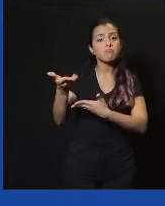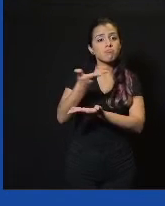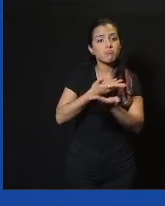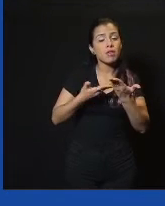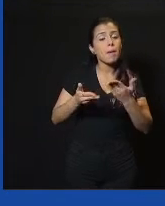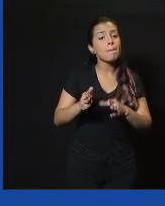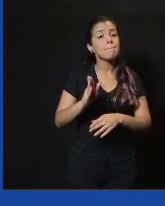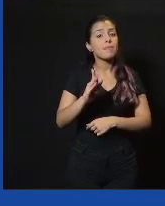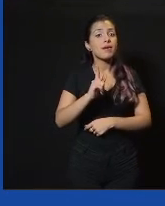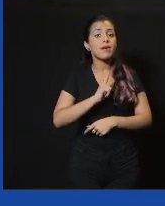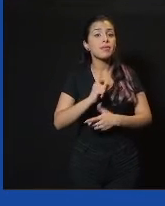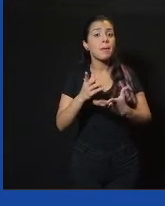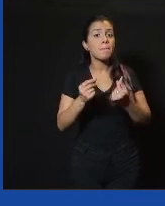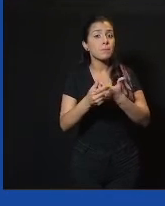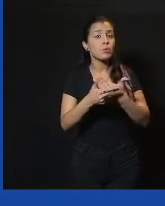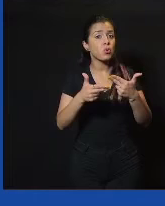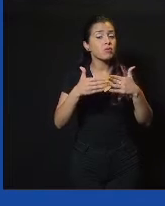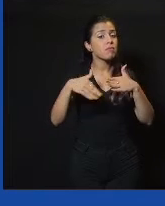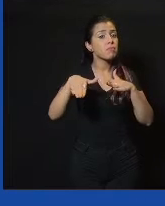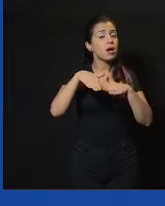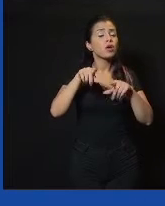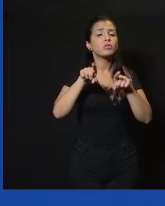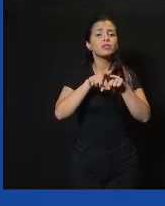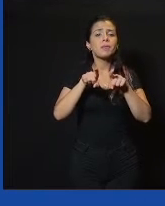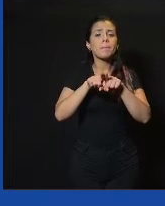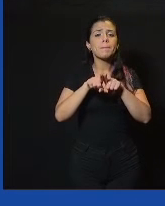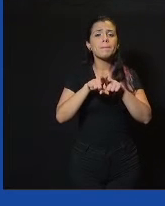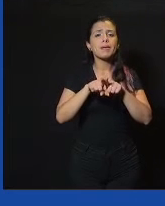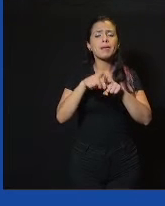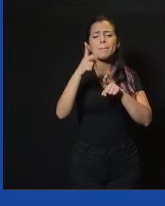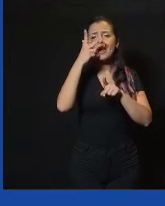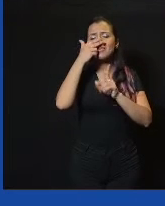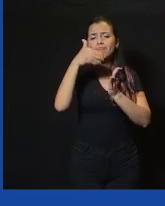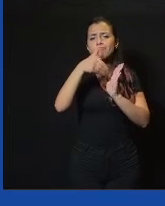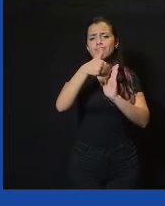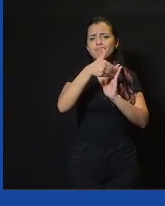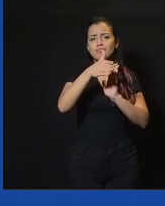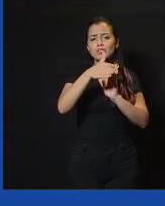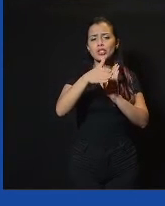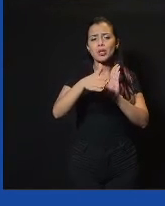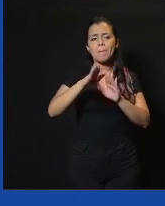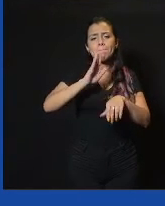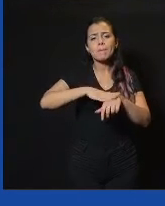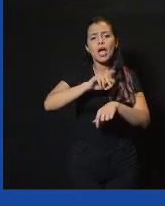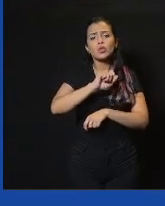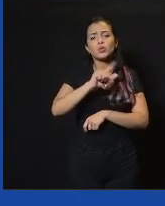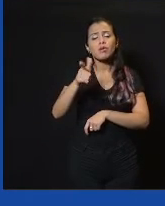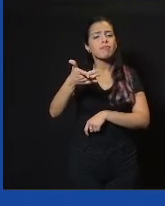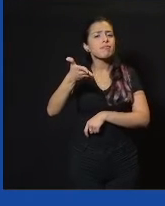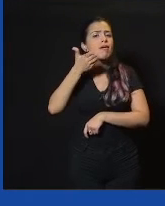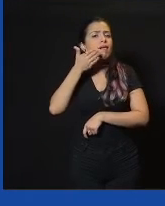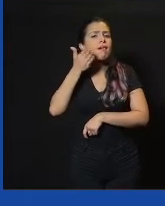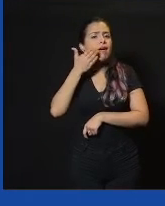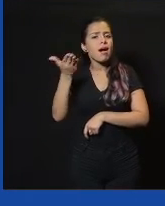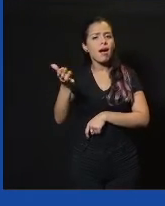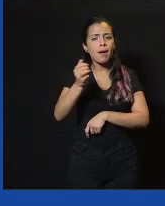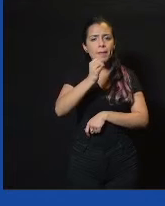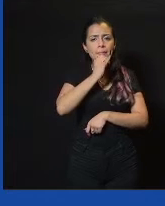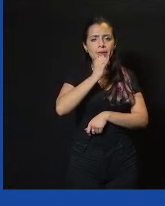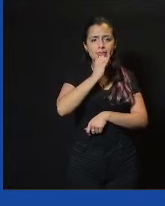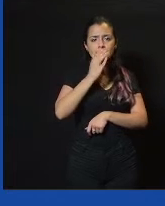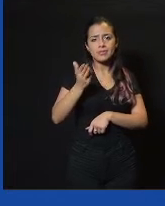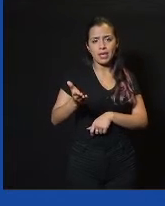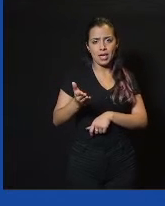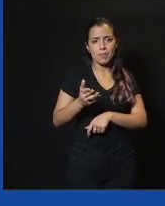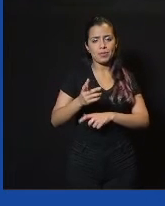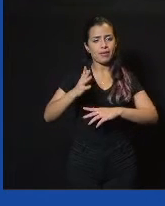que, como o Zezé falou, preferiu demitir, né, do que dar a cara a bater o problema. Se eu demito a pessoa, depois eu também não tenho mão de obra, porque